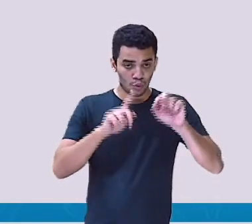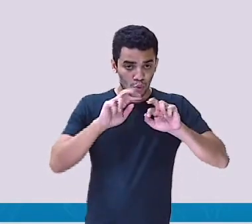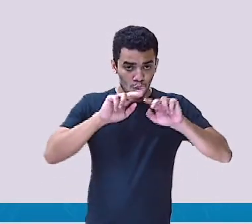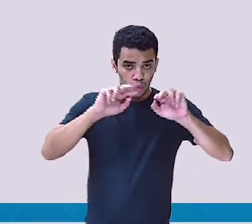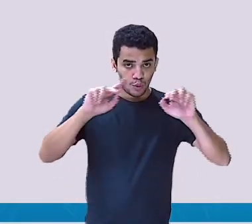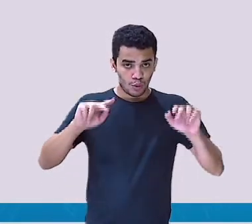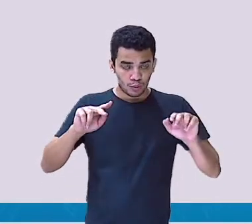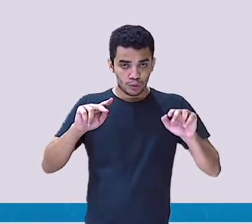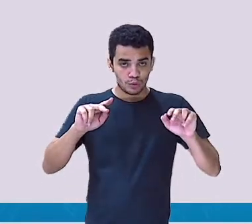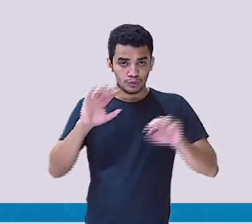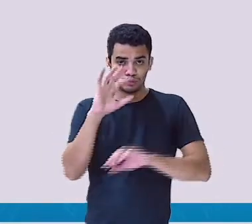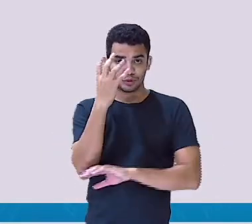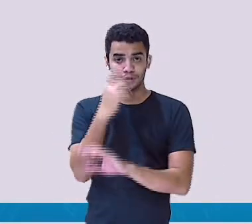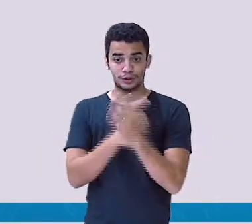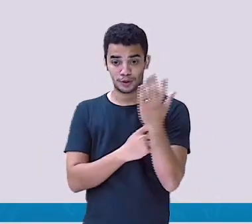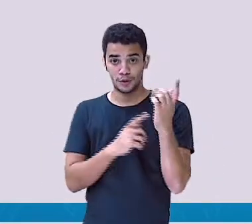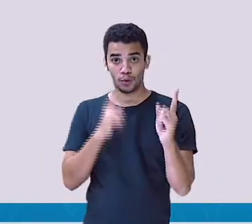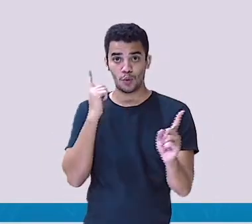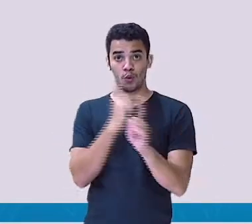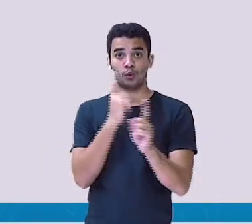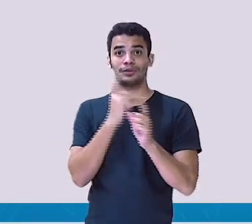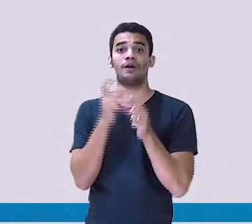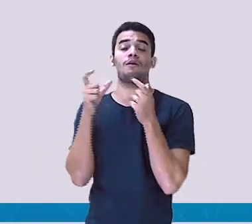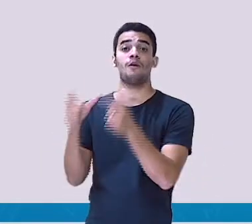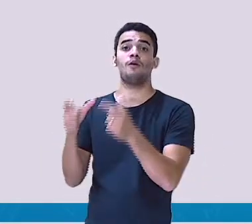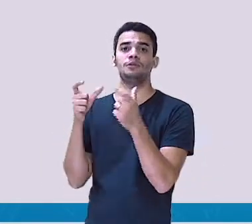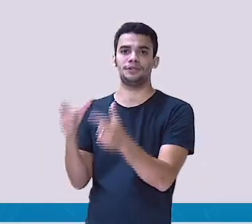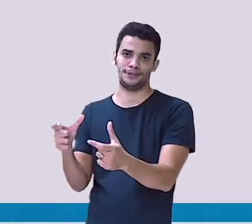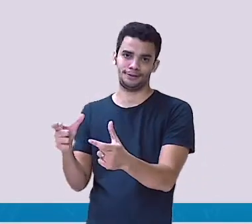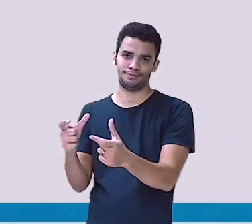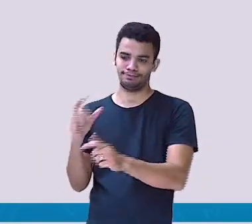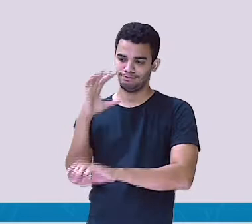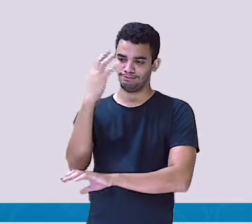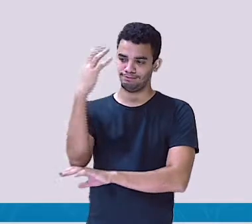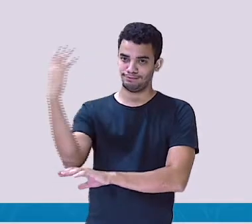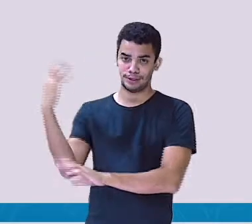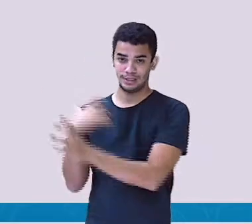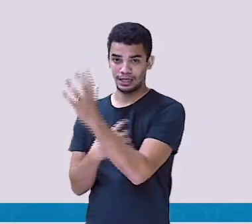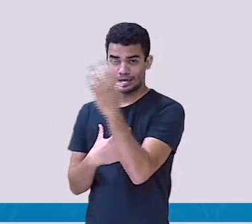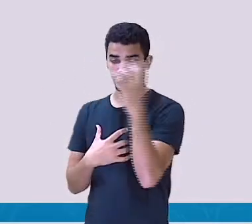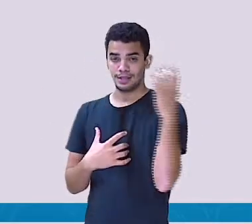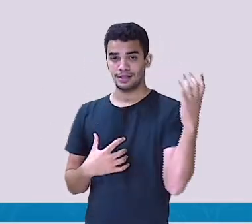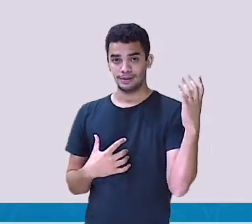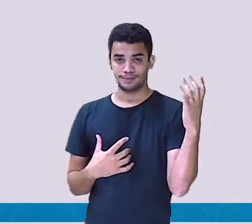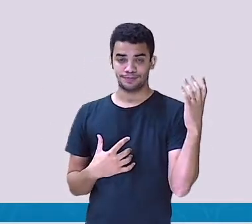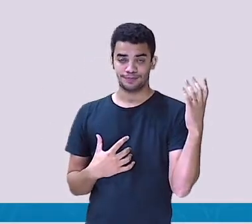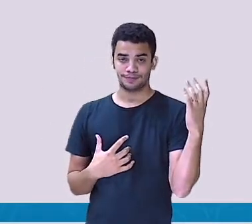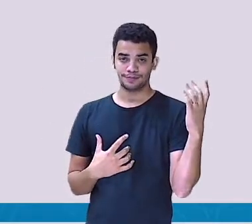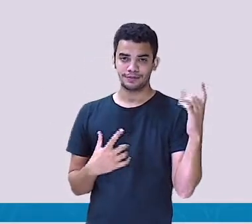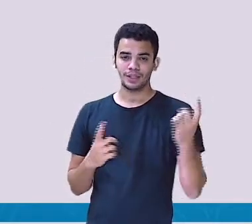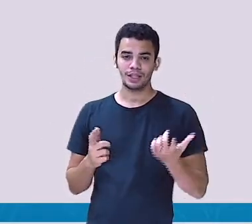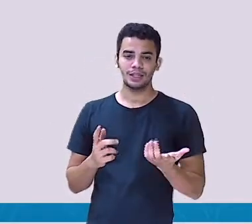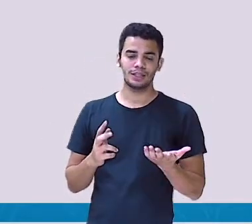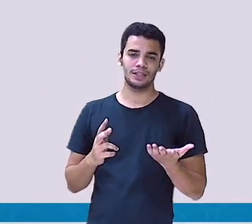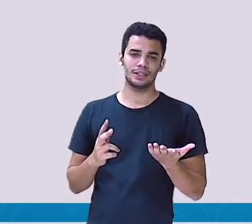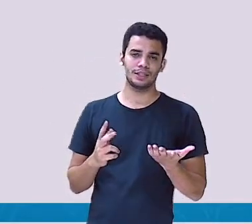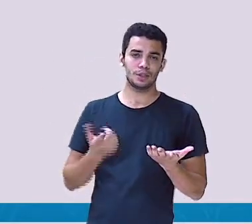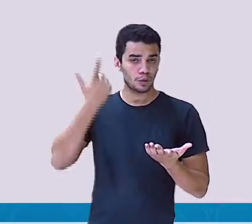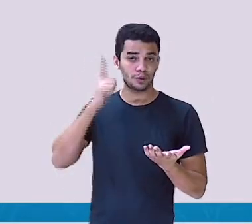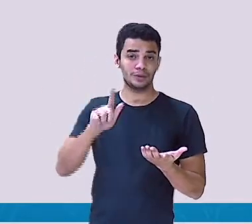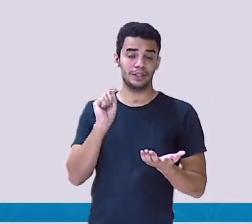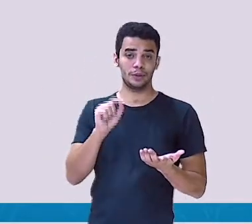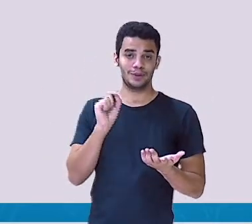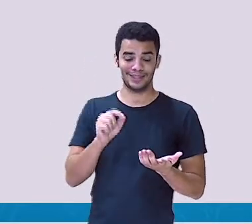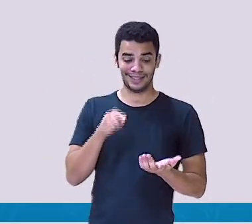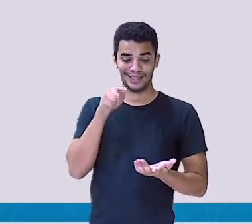são encontrados na natureza e eles podem ser ou não renováveis. Então, é um